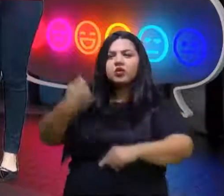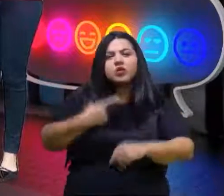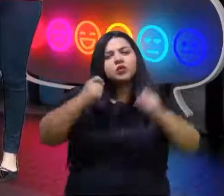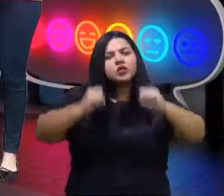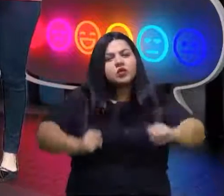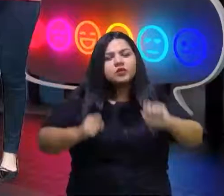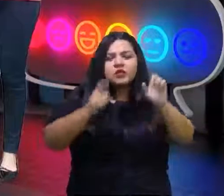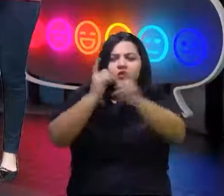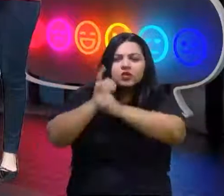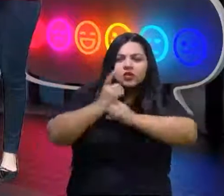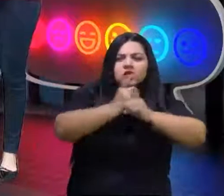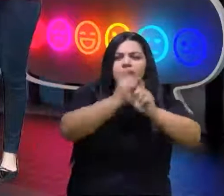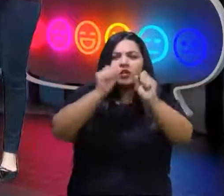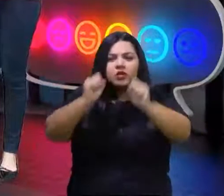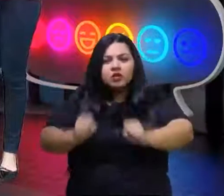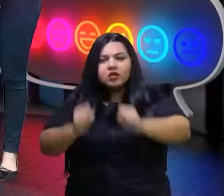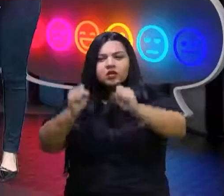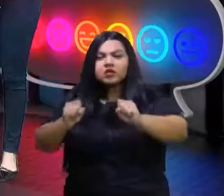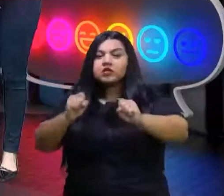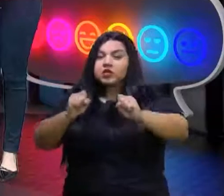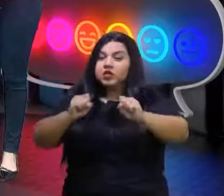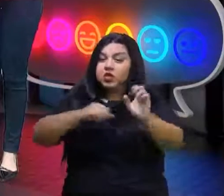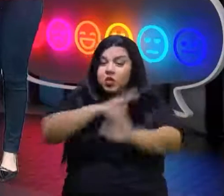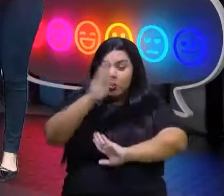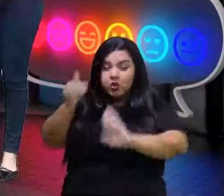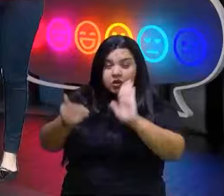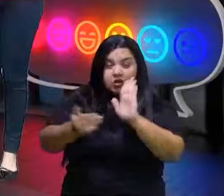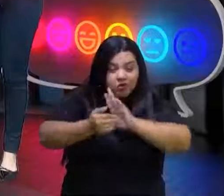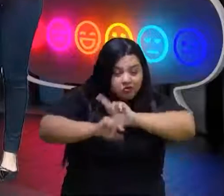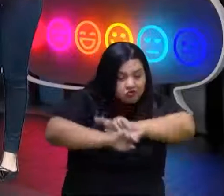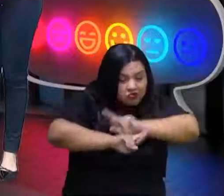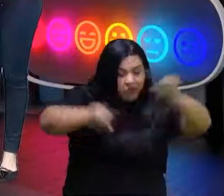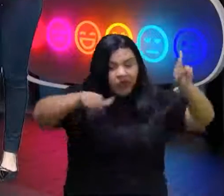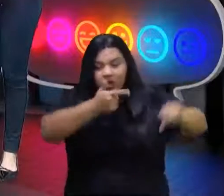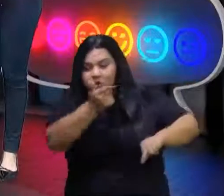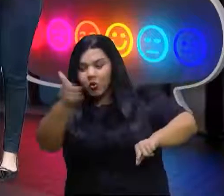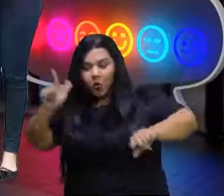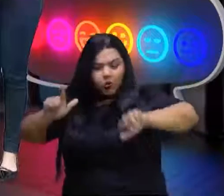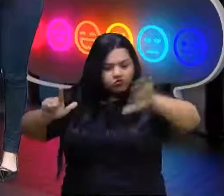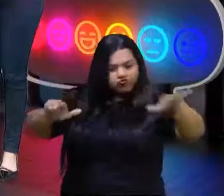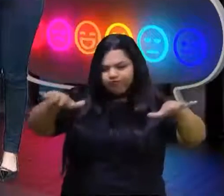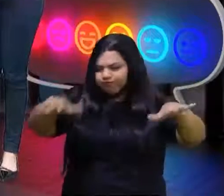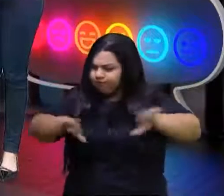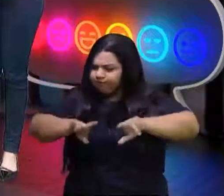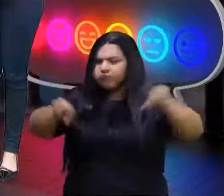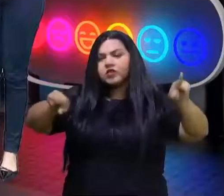encontrando numa paisagem que pode ser completamente diferente de outra. Né? Então, todas